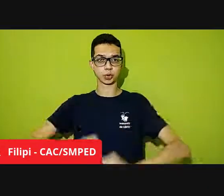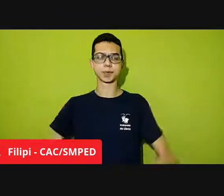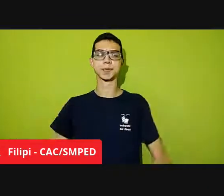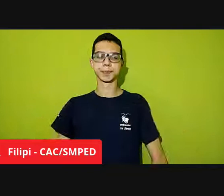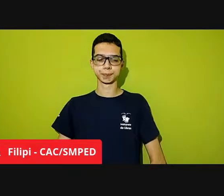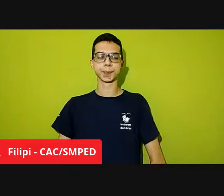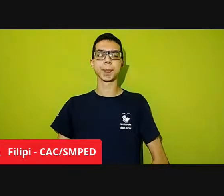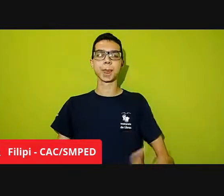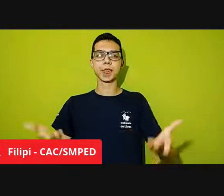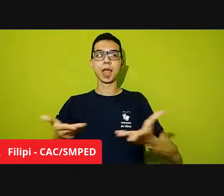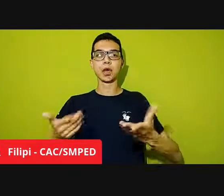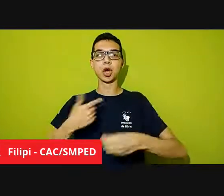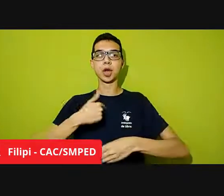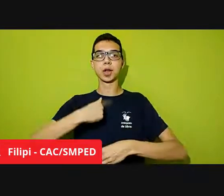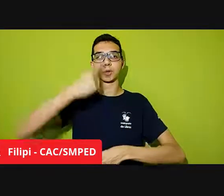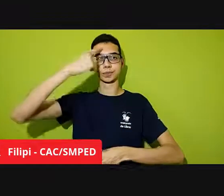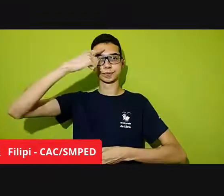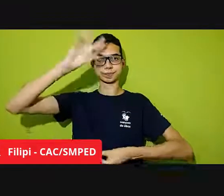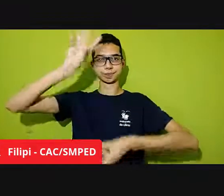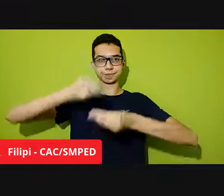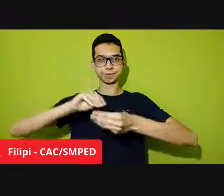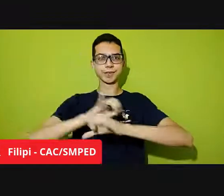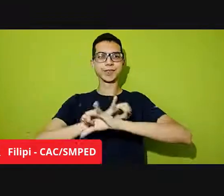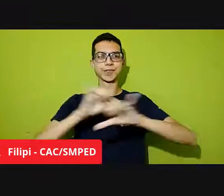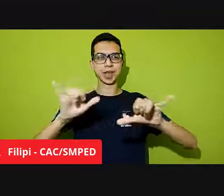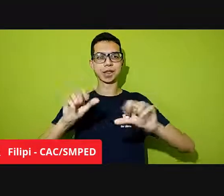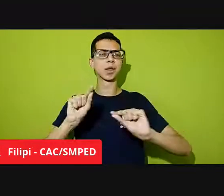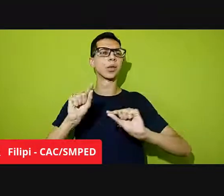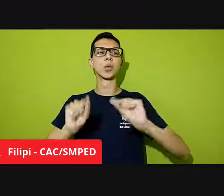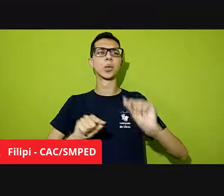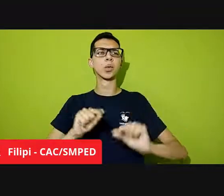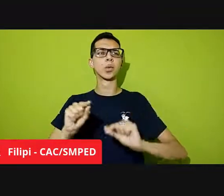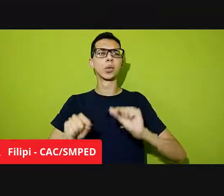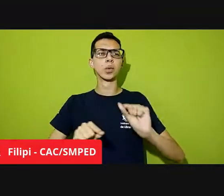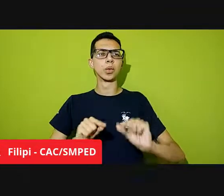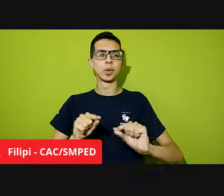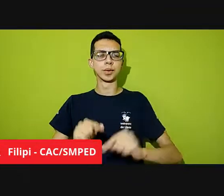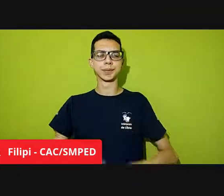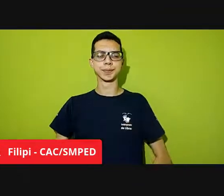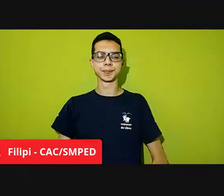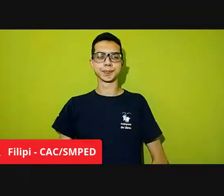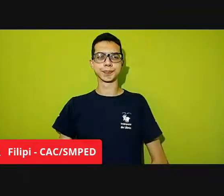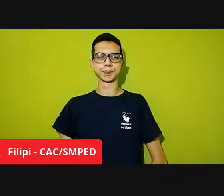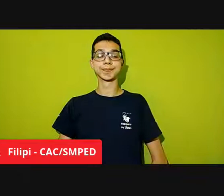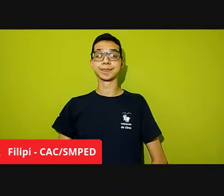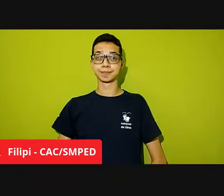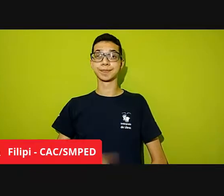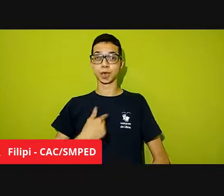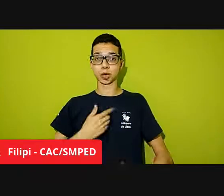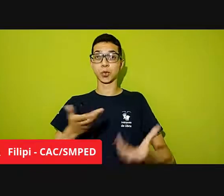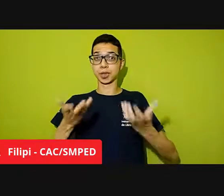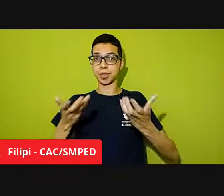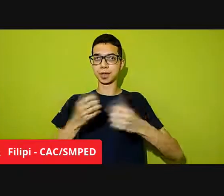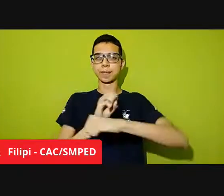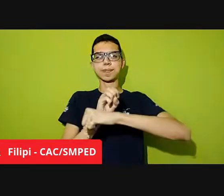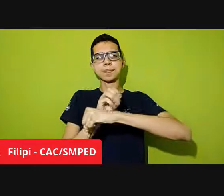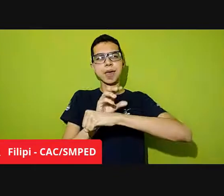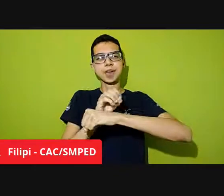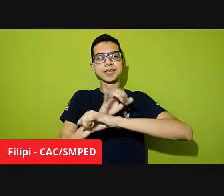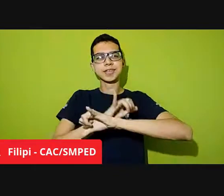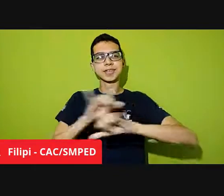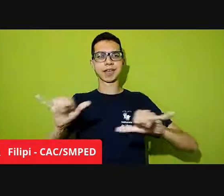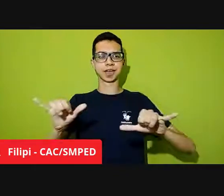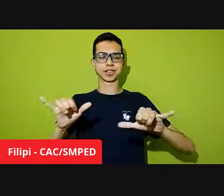caminhando para a conclusão da minha fala, o que eu gostaria mesmo de deixar de mensagem para todas as pessoas que estão